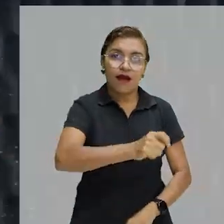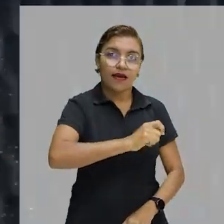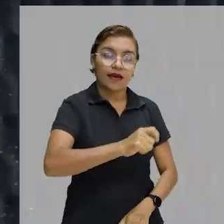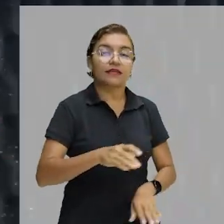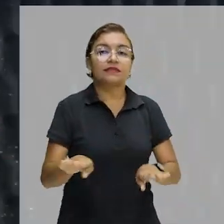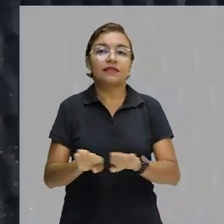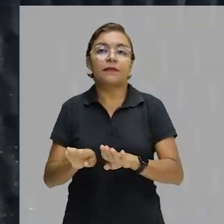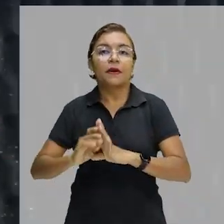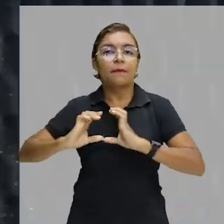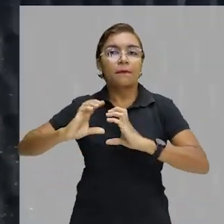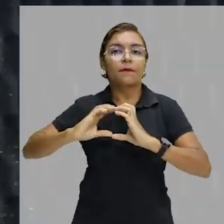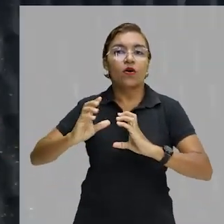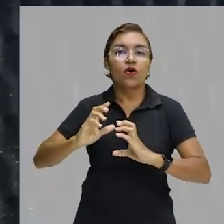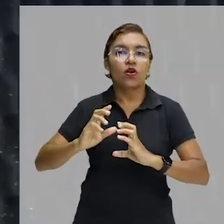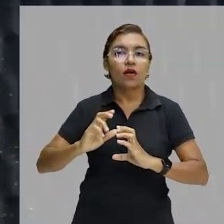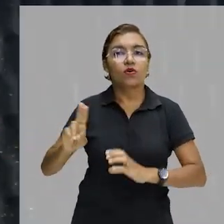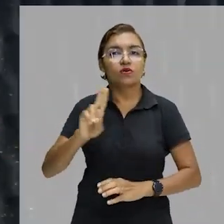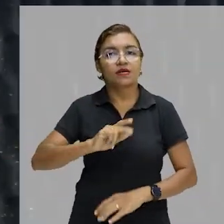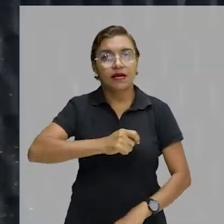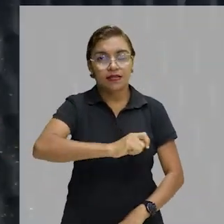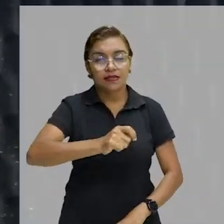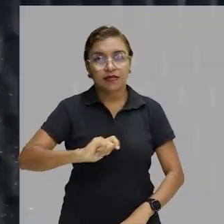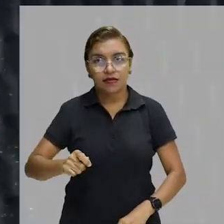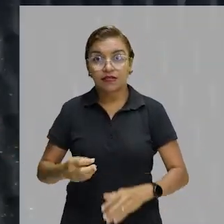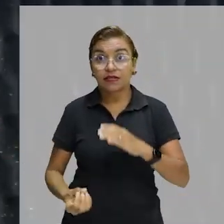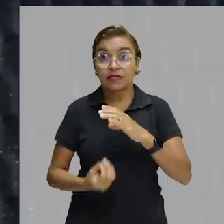jogar tênis. Fundado por ingleses em